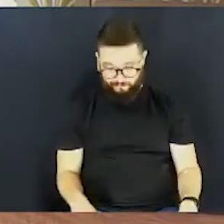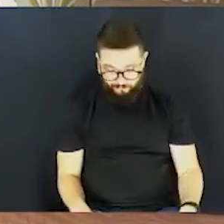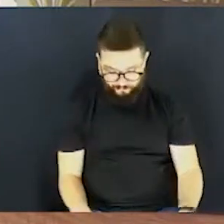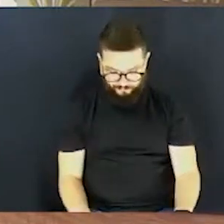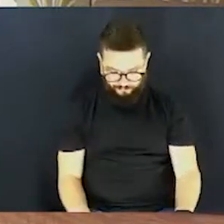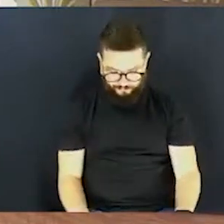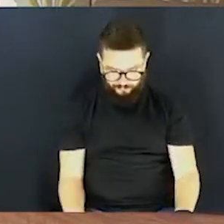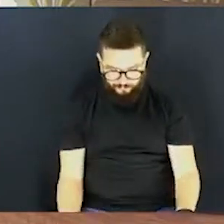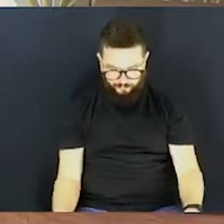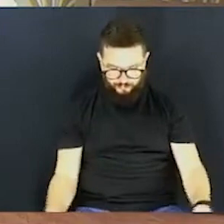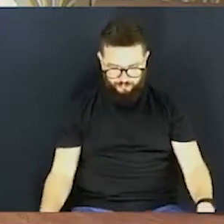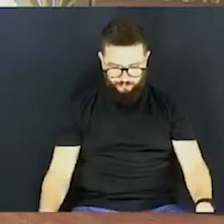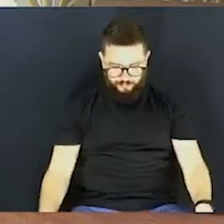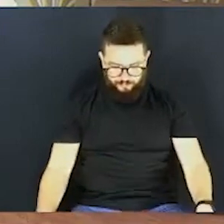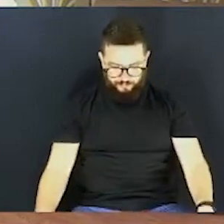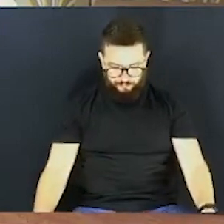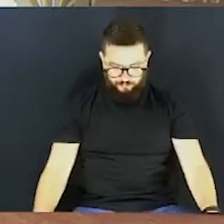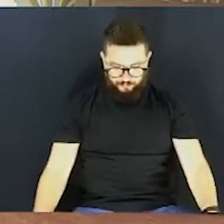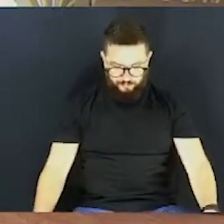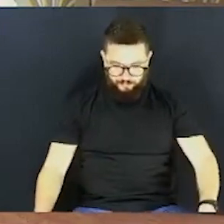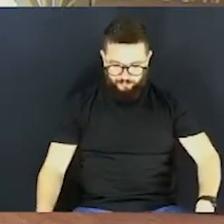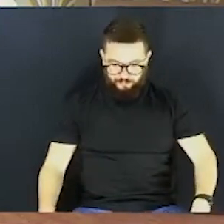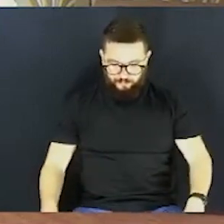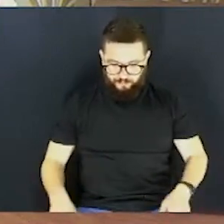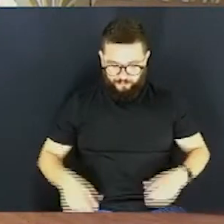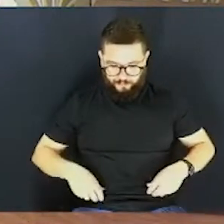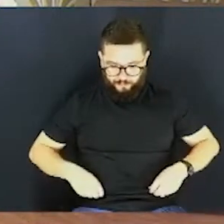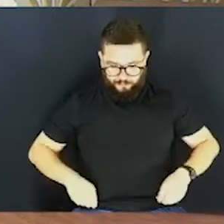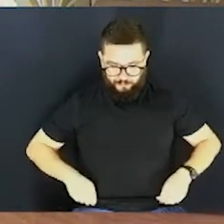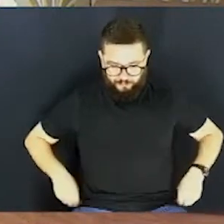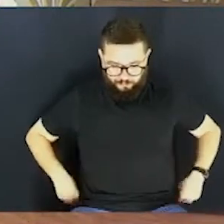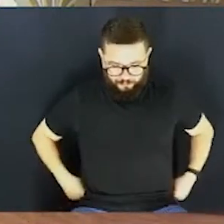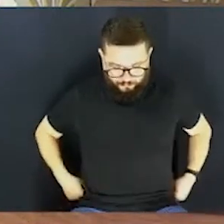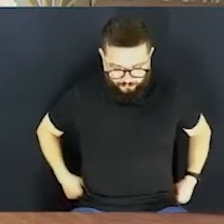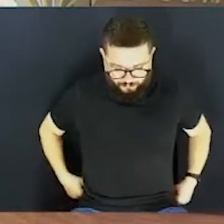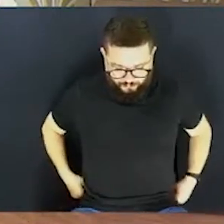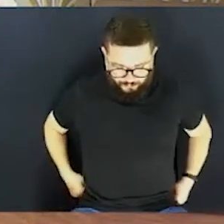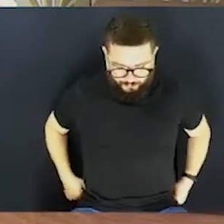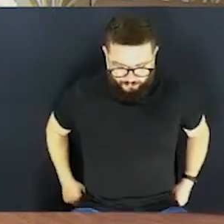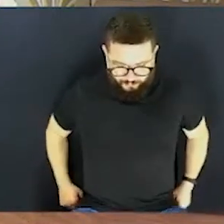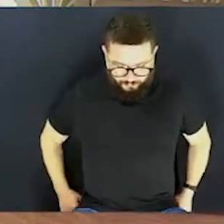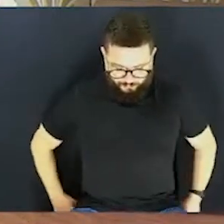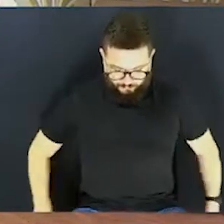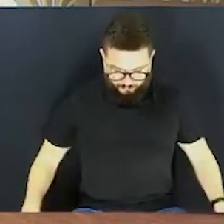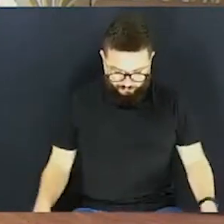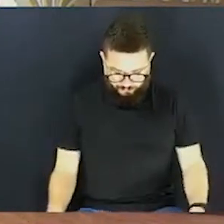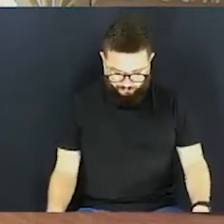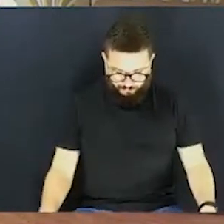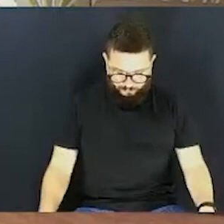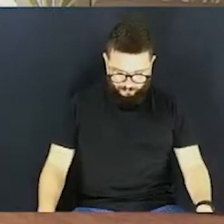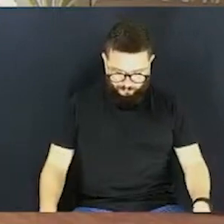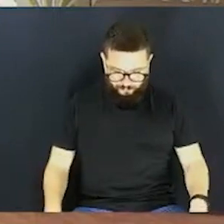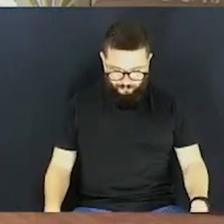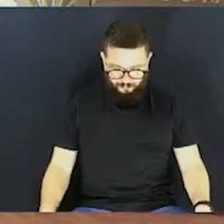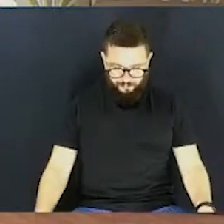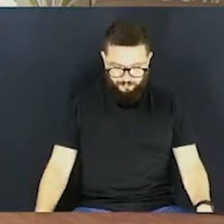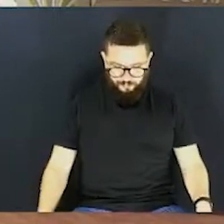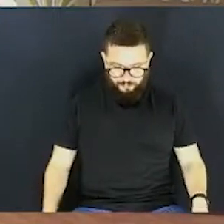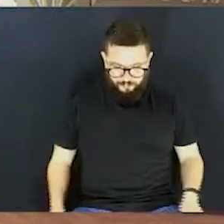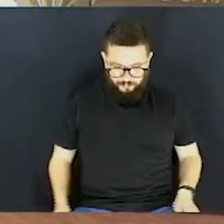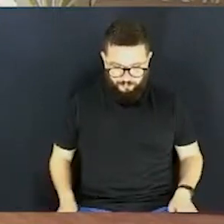nesses resultados. Desse contingente de 17 milhões, 247 mil crianças